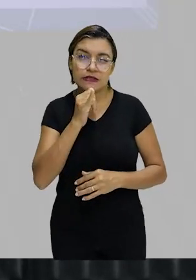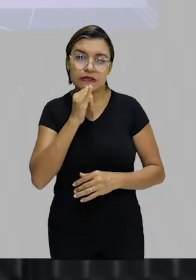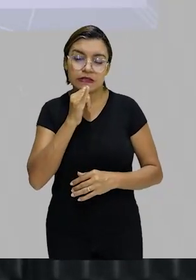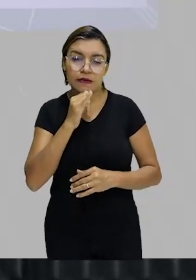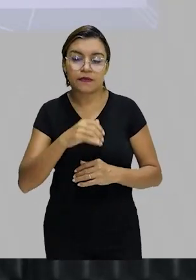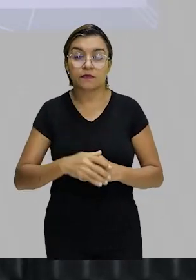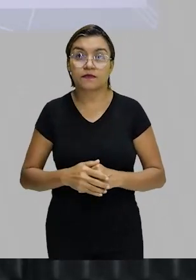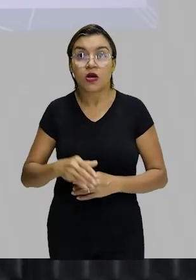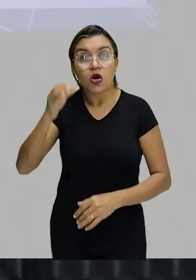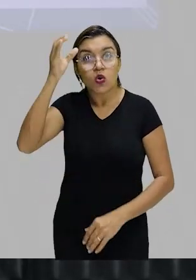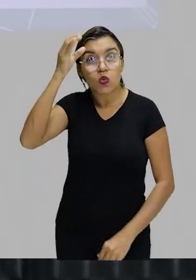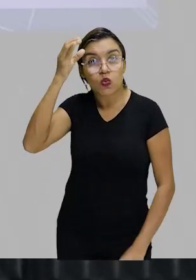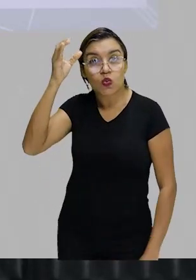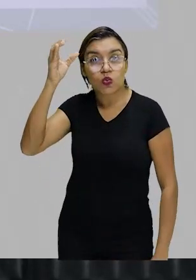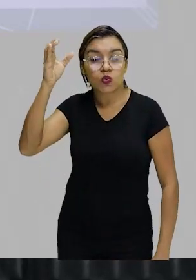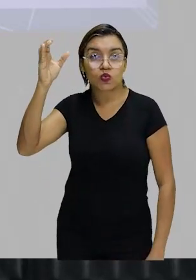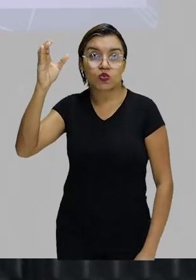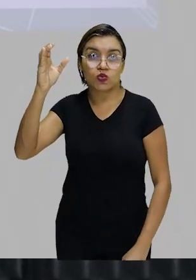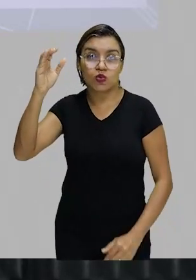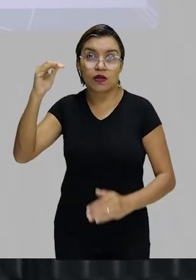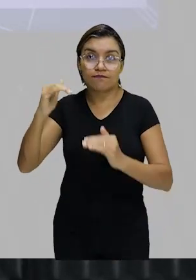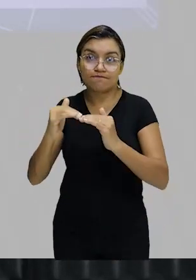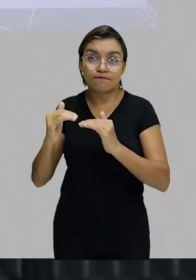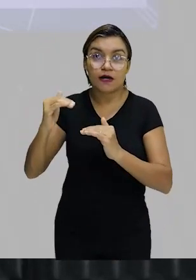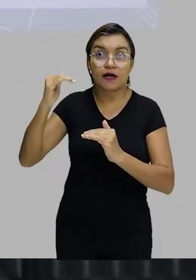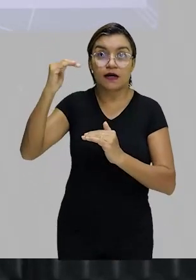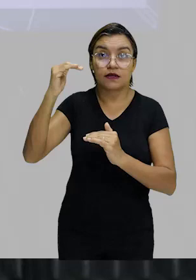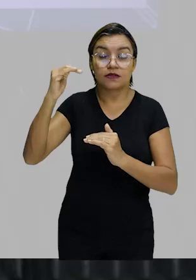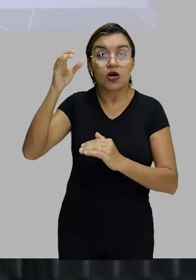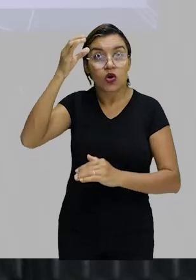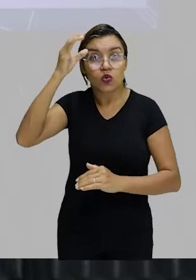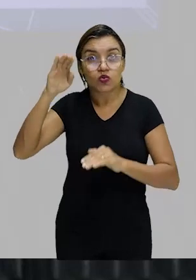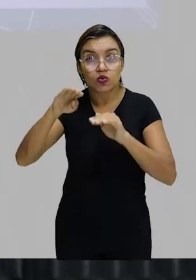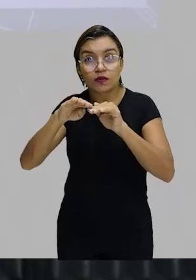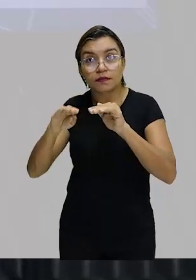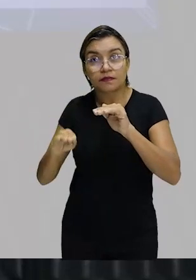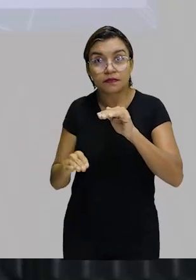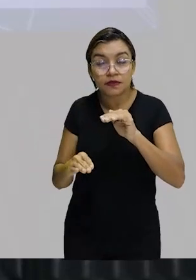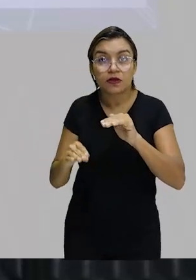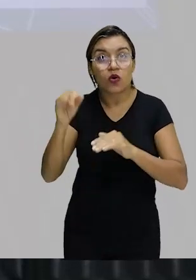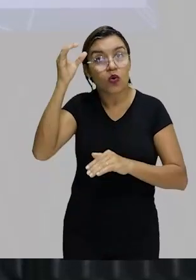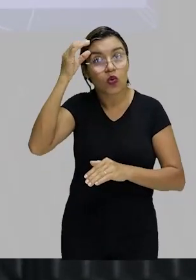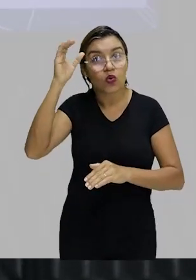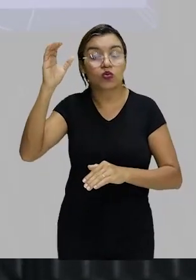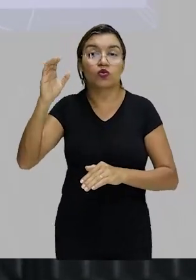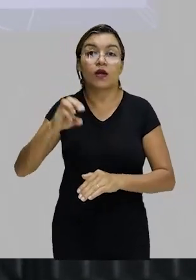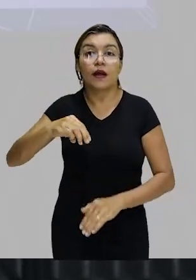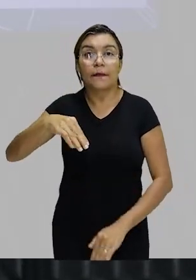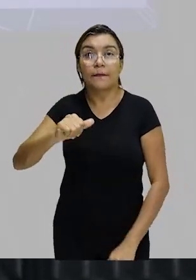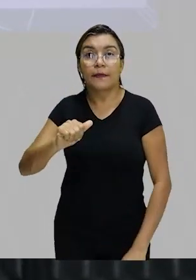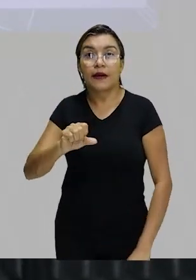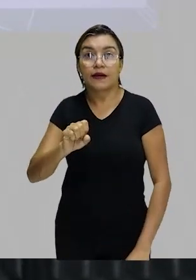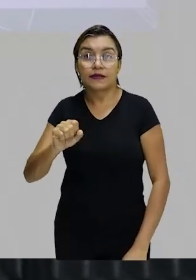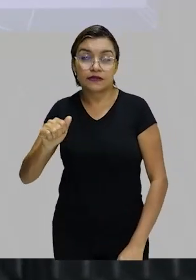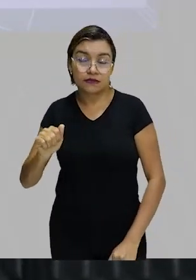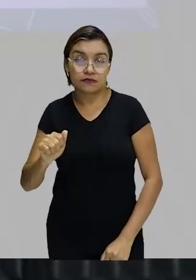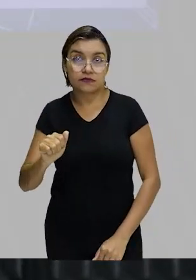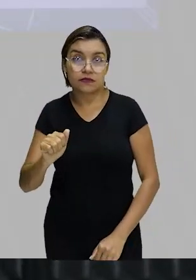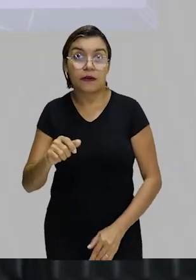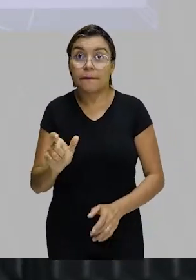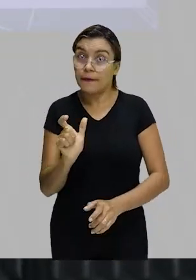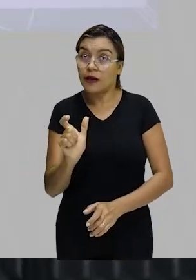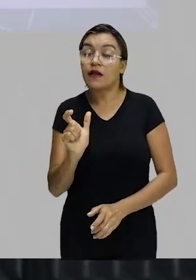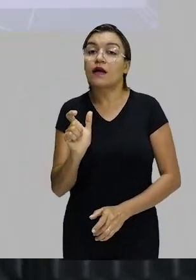alta cultura, baixa cultura e cultura de massa. São termos muito utilizados que com certeza vocês